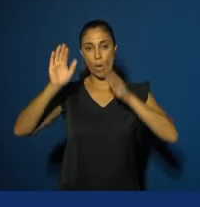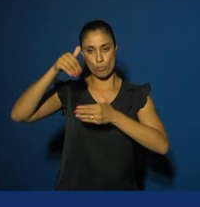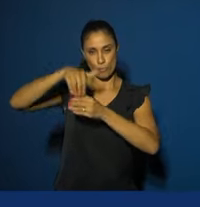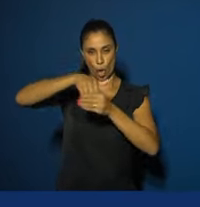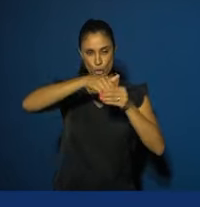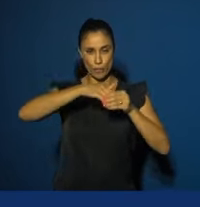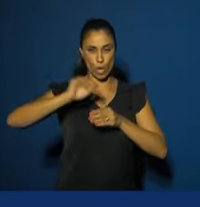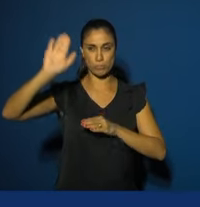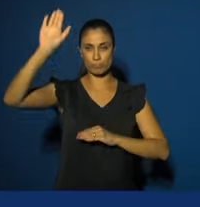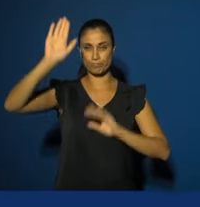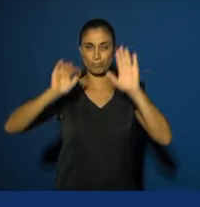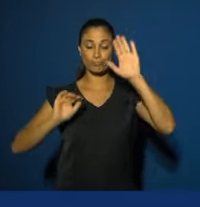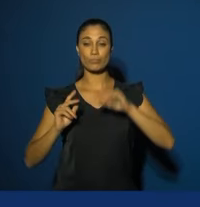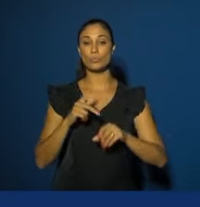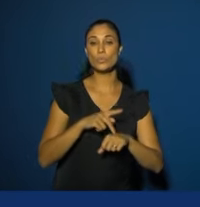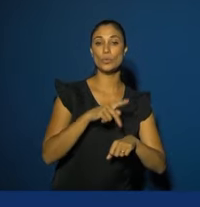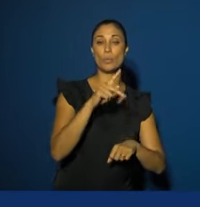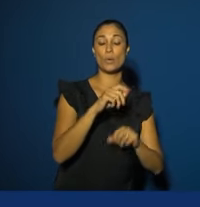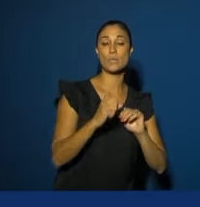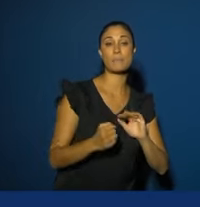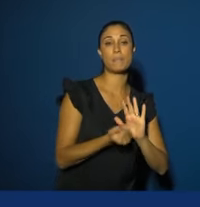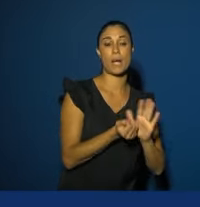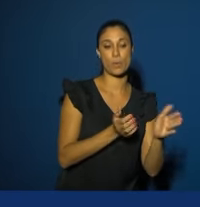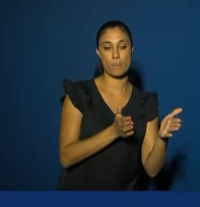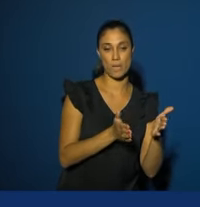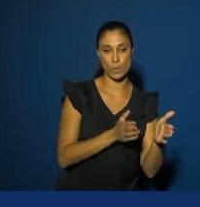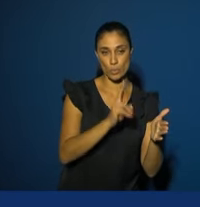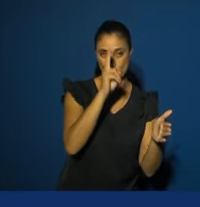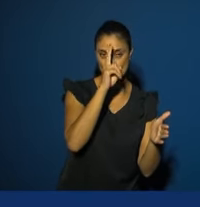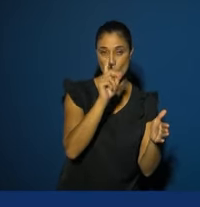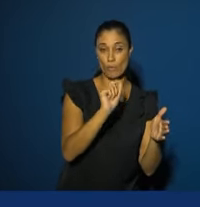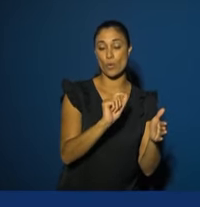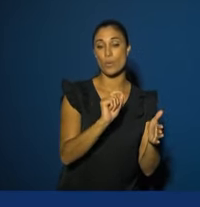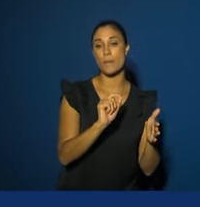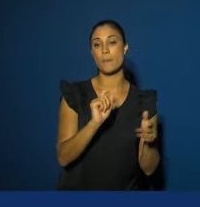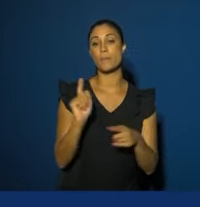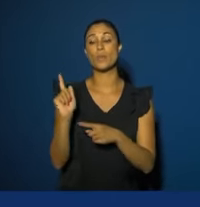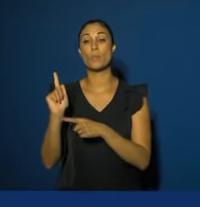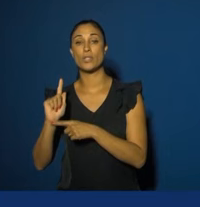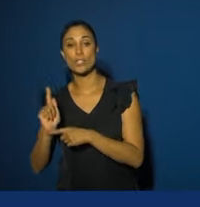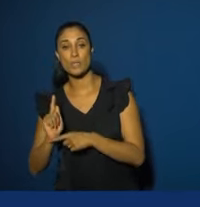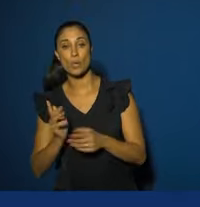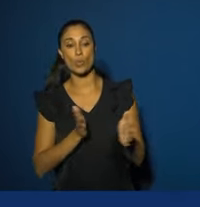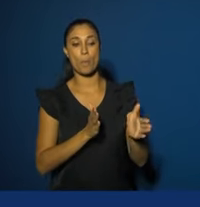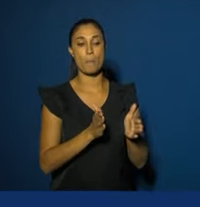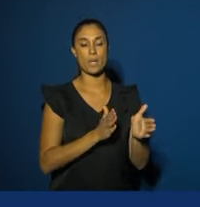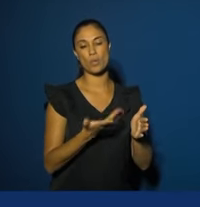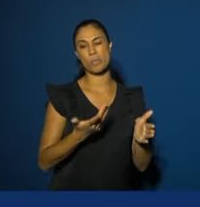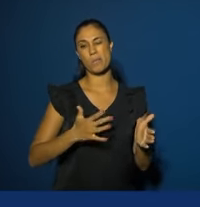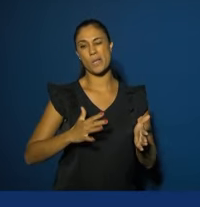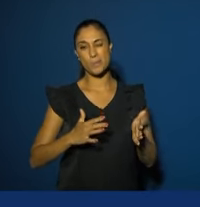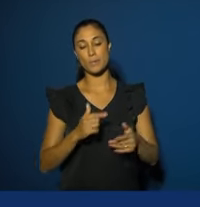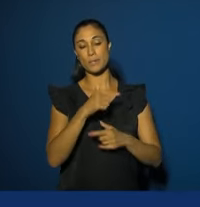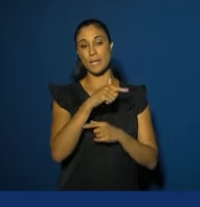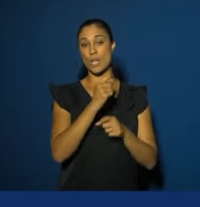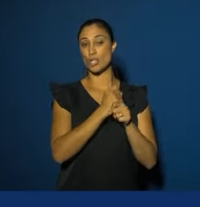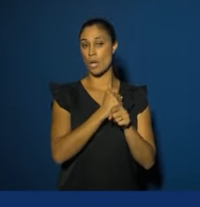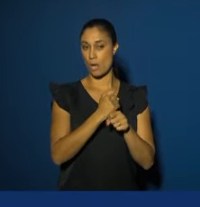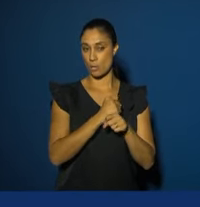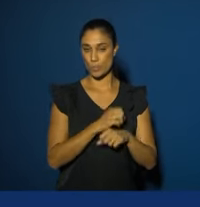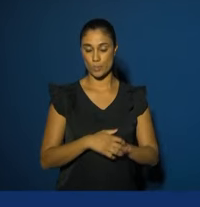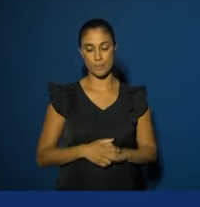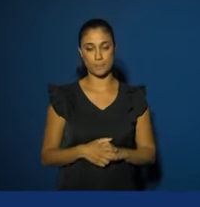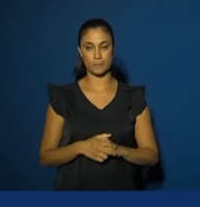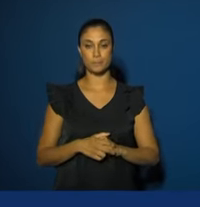leilão no pós marco regulatório foram gestados durante em média 7